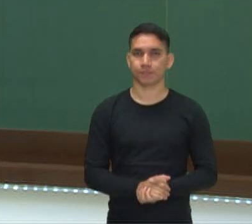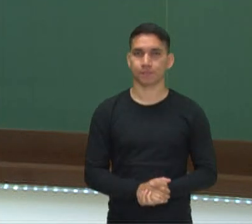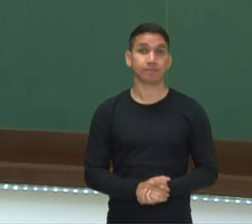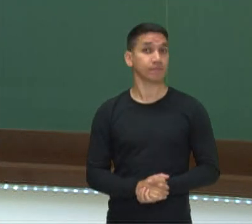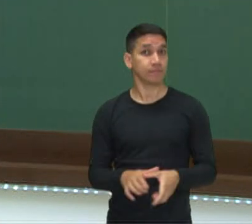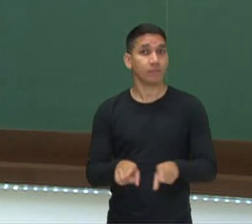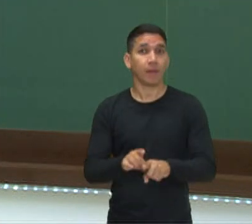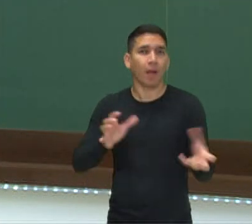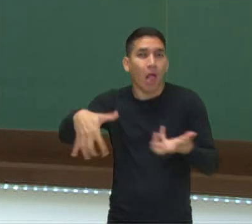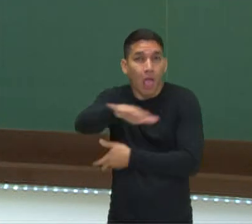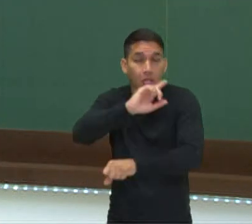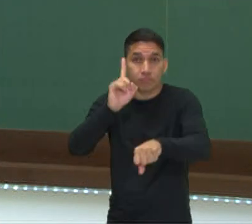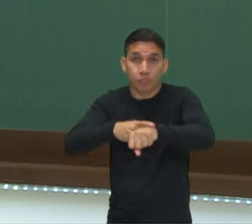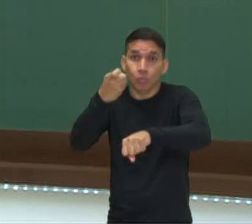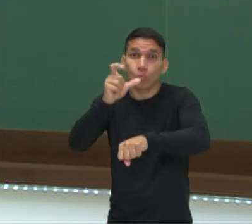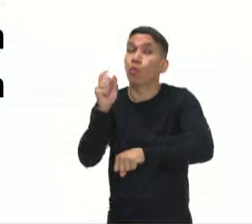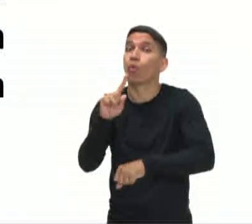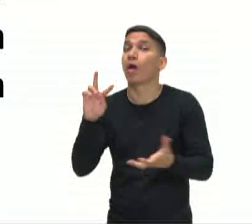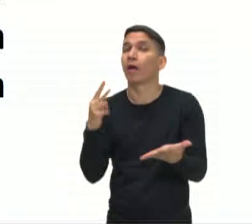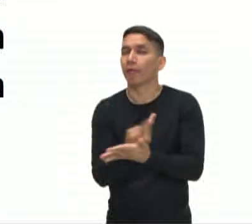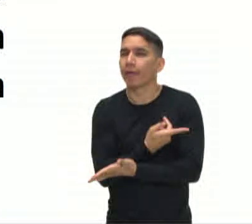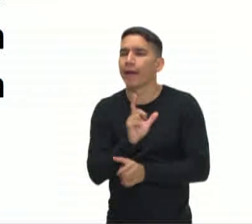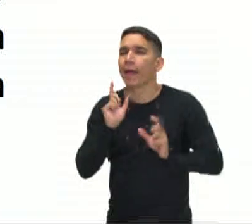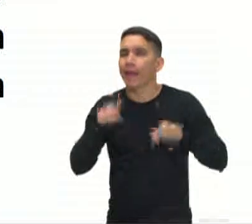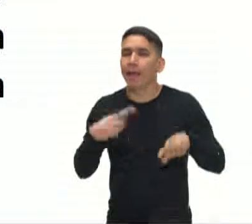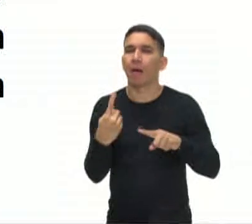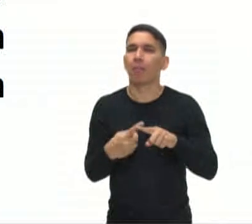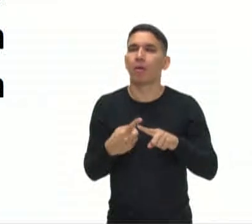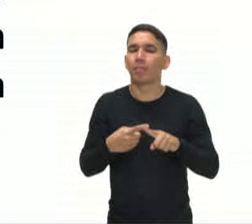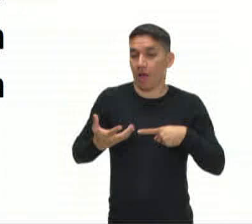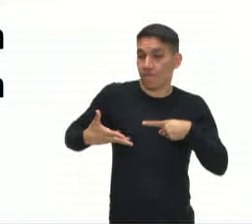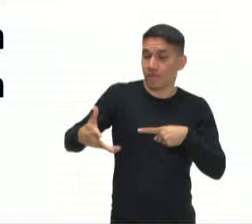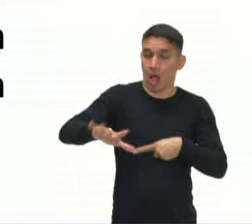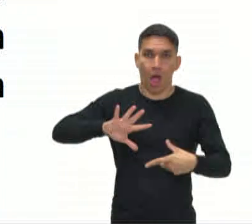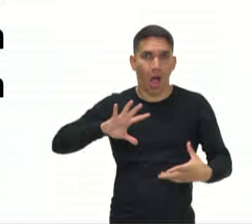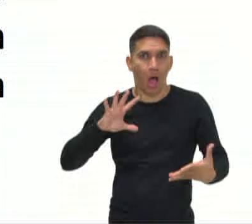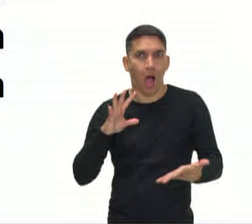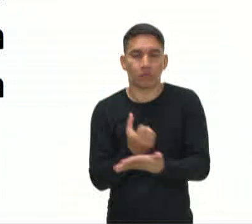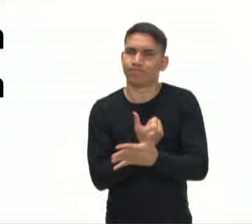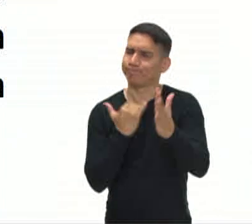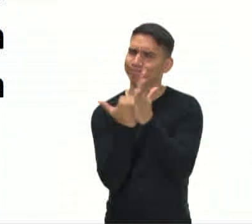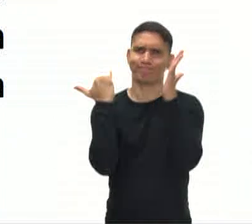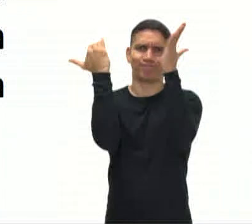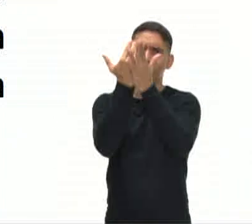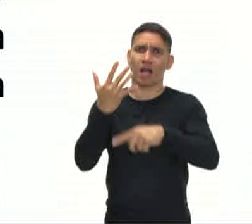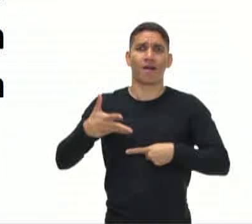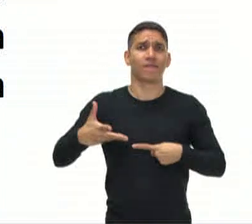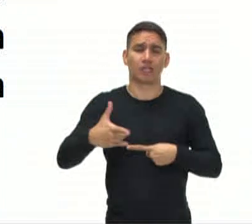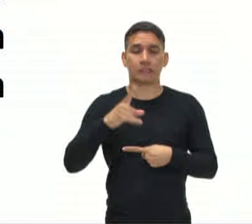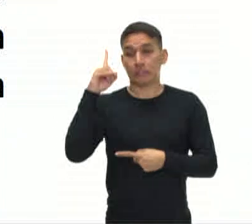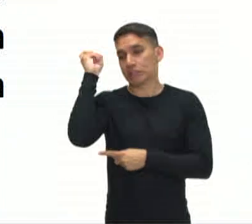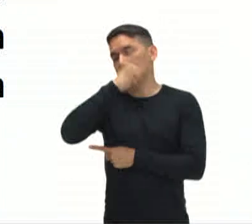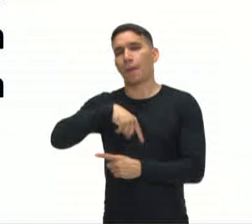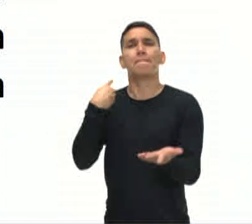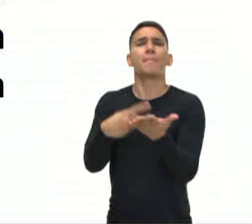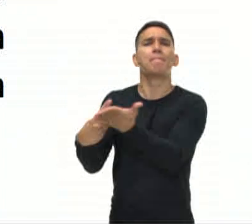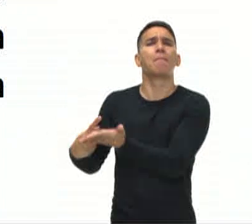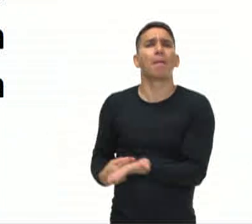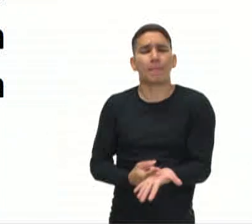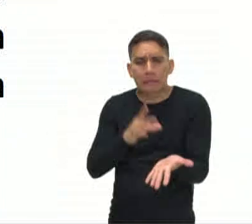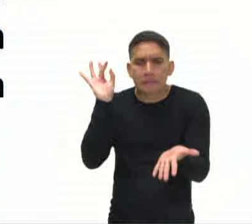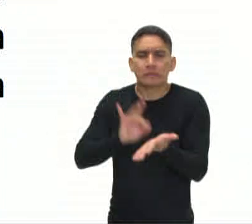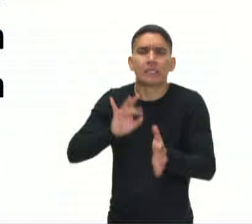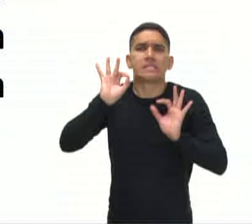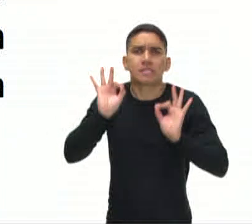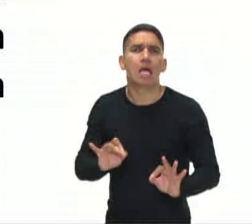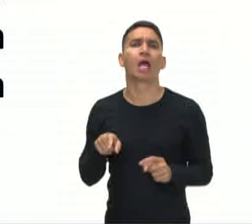E as reações instantâneas? São reações que ocorrem com velocidade muito alta, o que dificulta a determinação com precisão